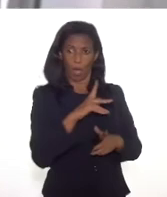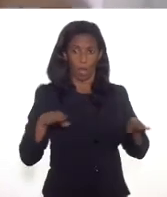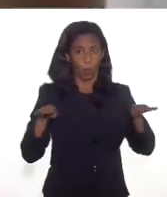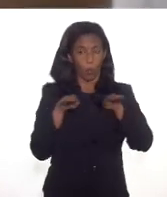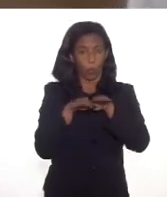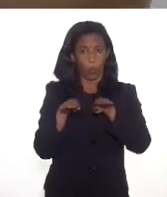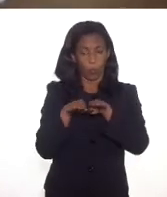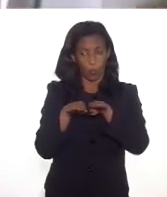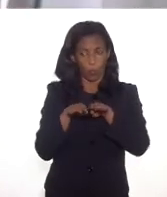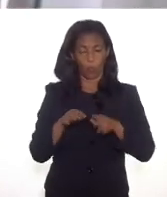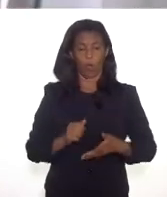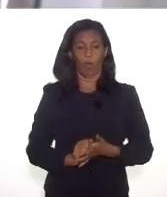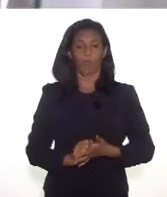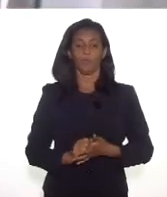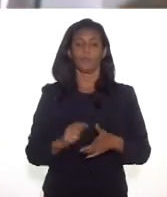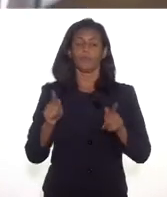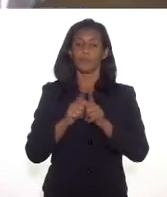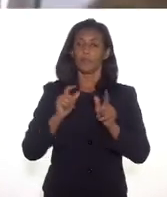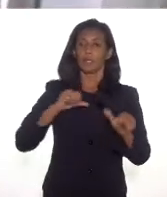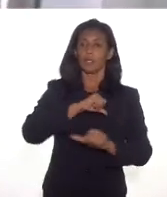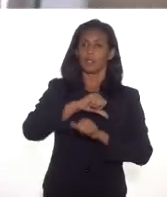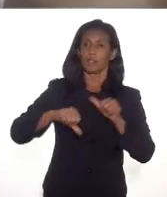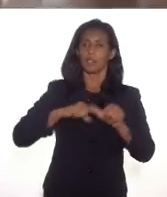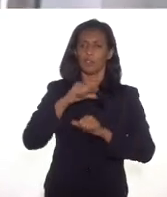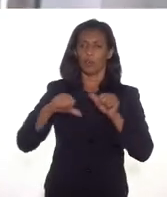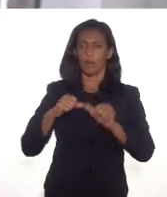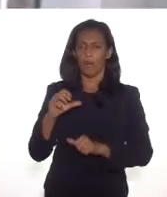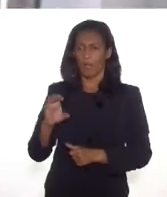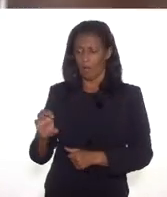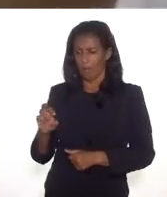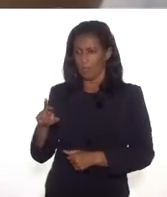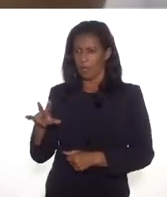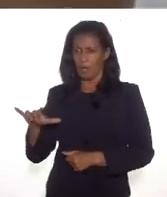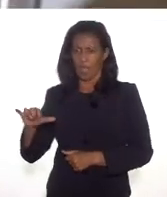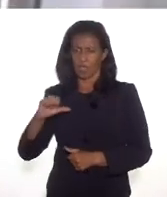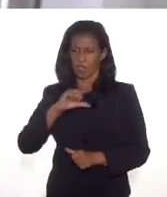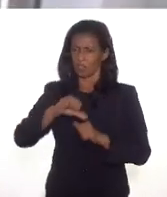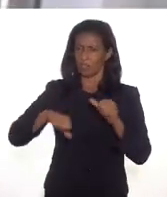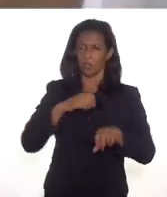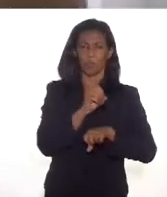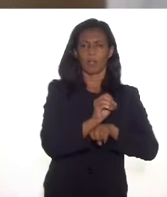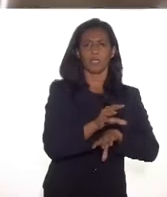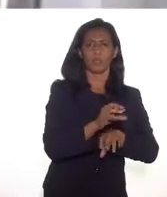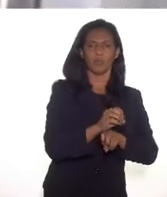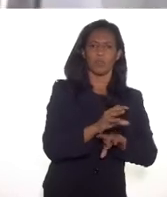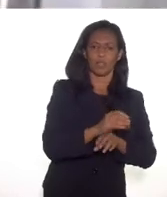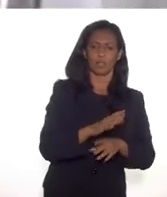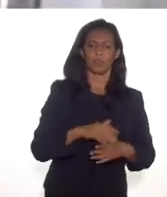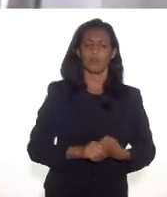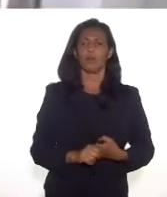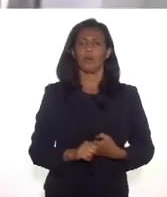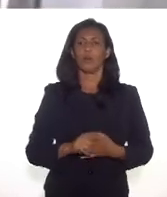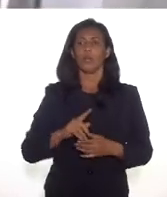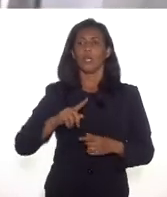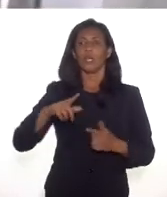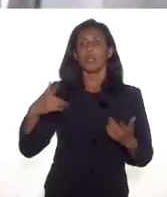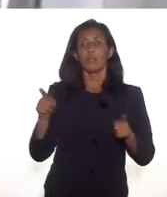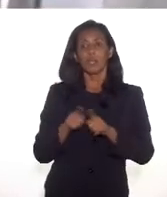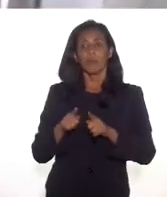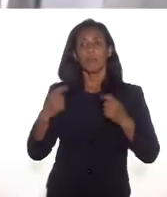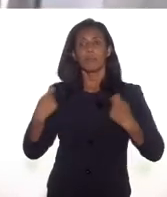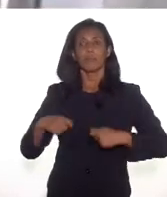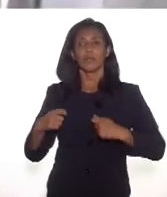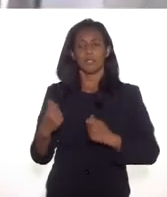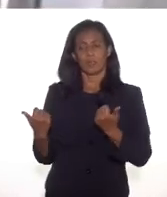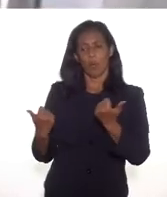isonomia, na possibilidade de transformação do auxílio creche em auxílio educação, na questão da implantação de um auxílio saúde. Então, esse conjunto